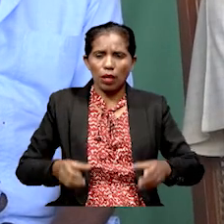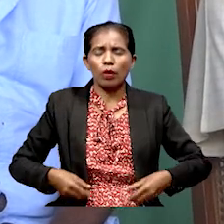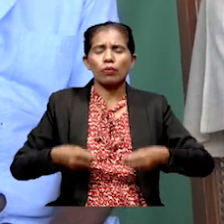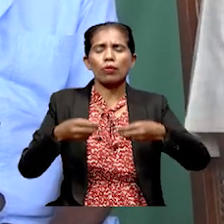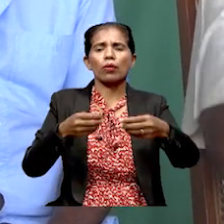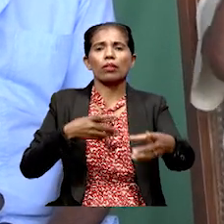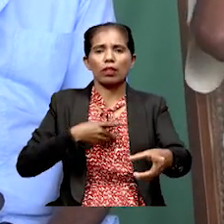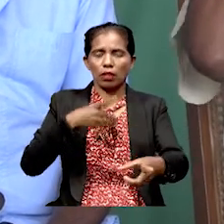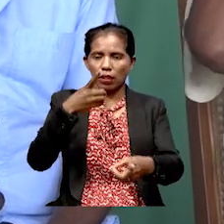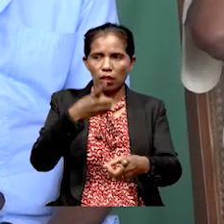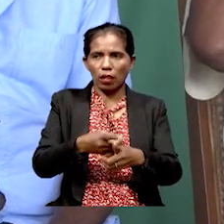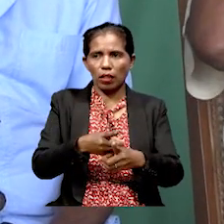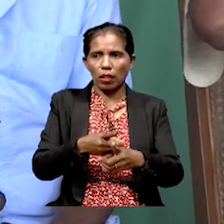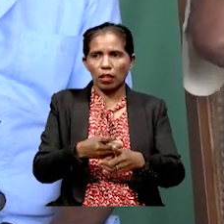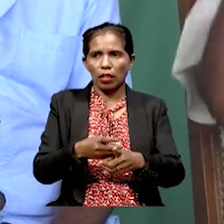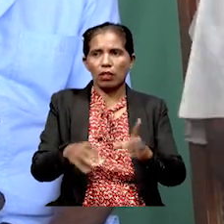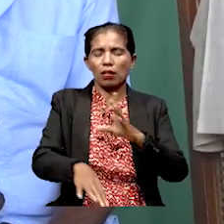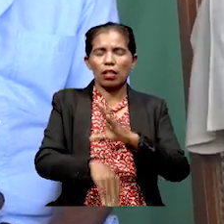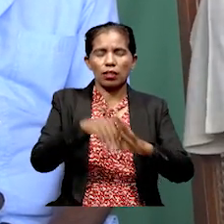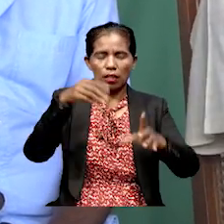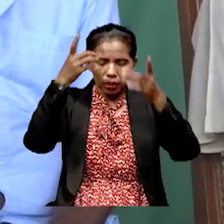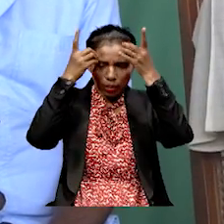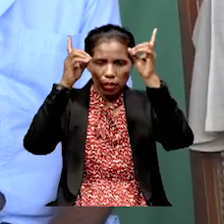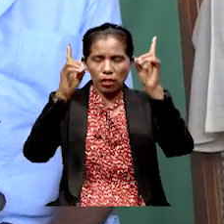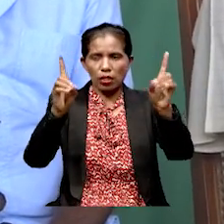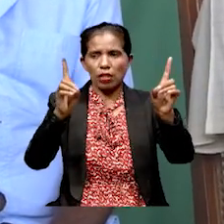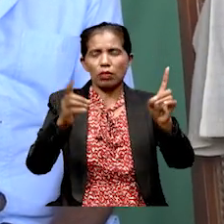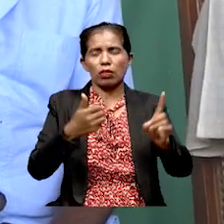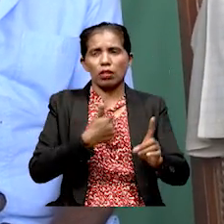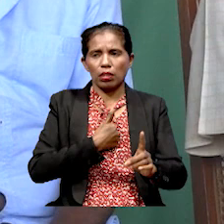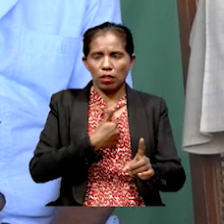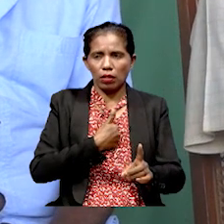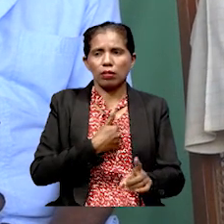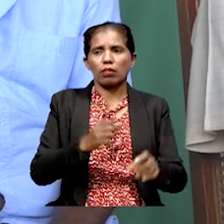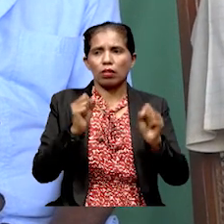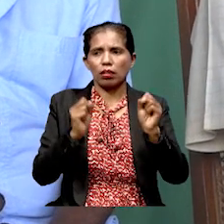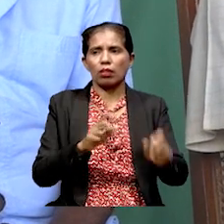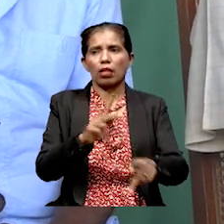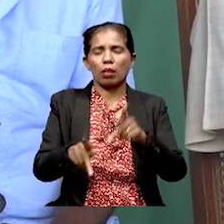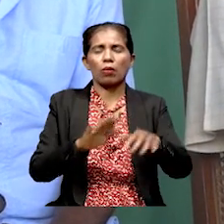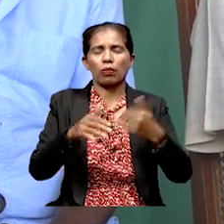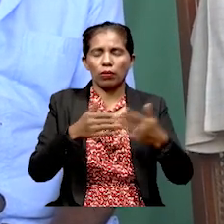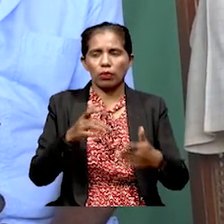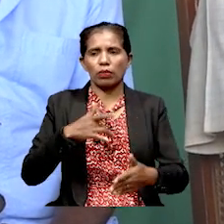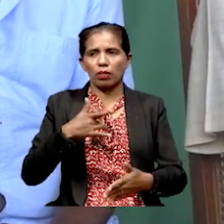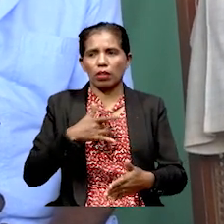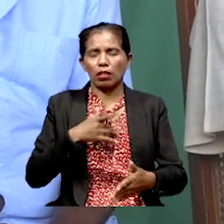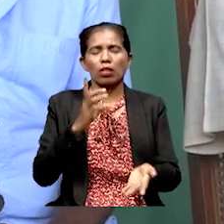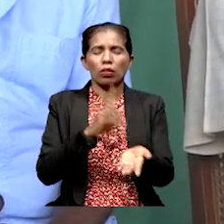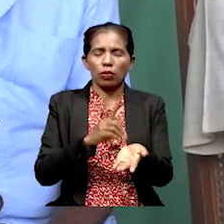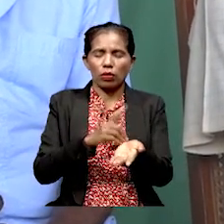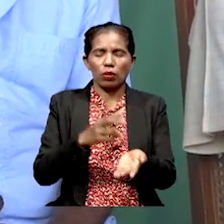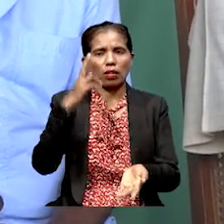direito a tu, a sair de decisão, de Rússia e eleições, e povo decide. Eu dou José da